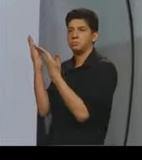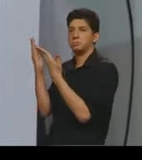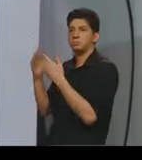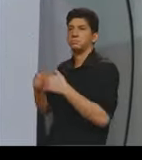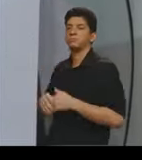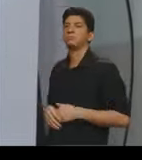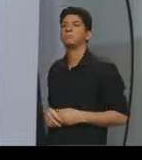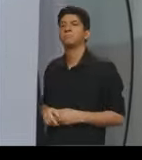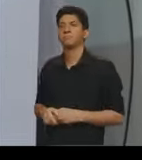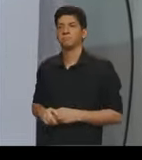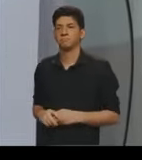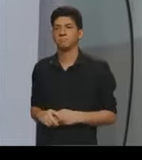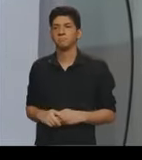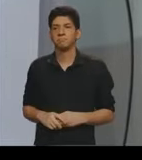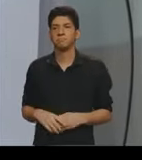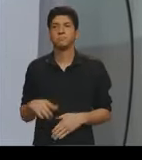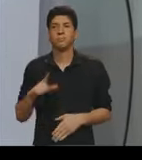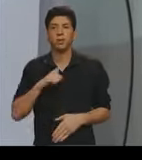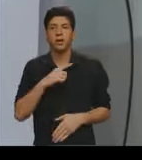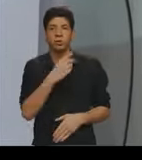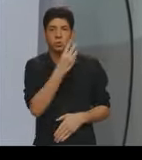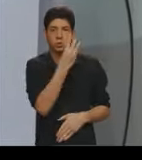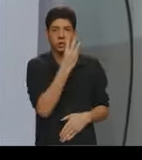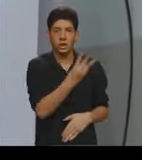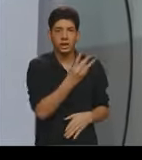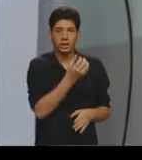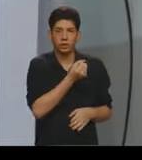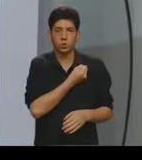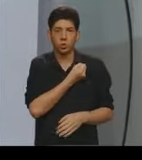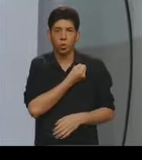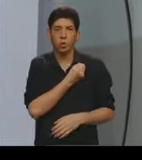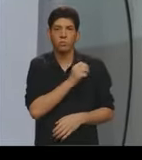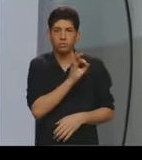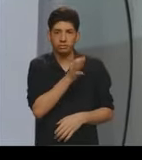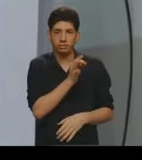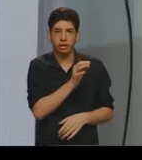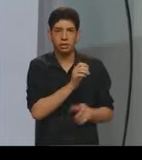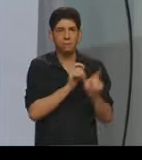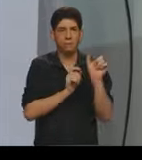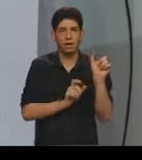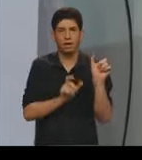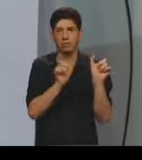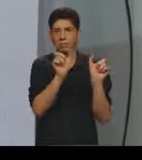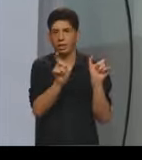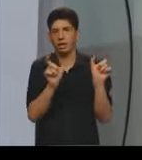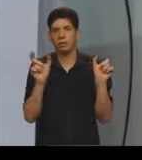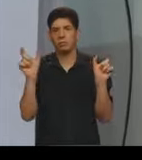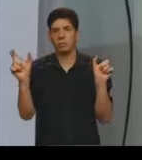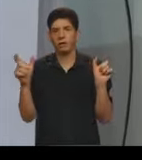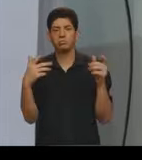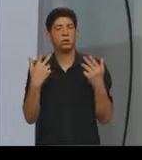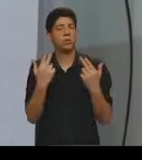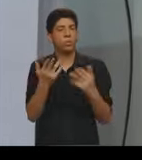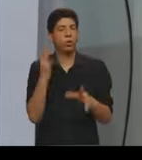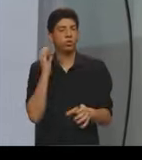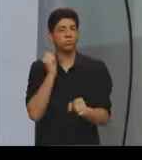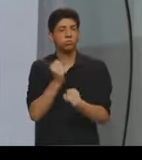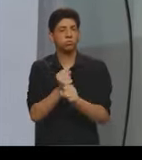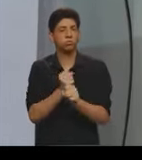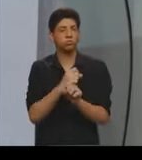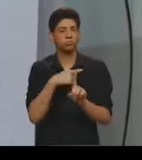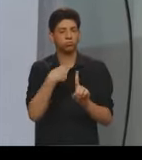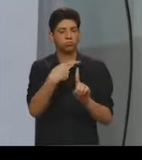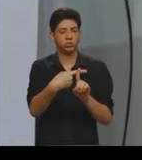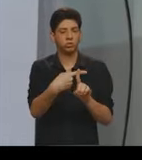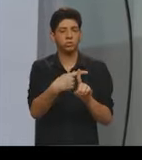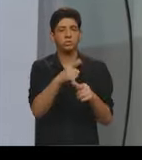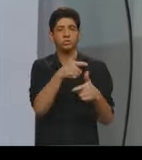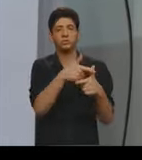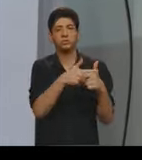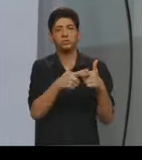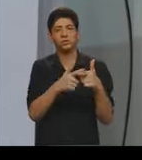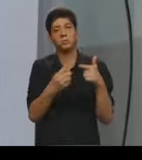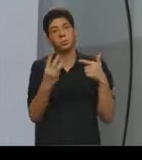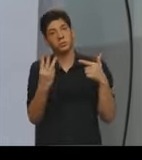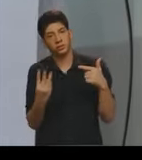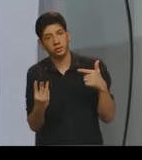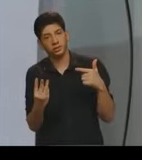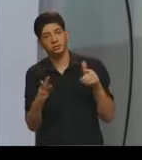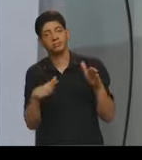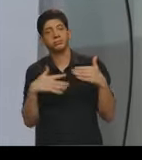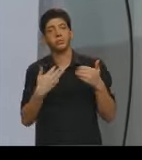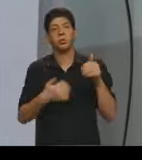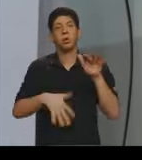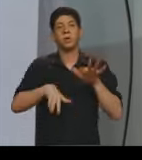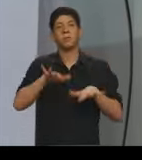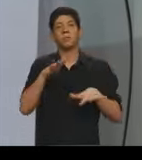Então, tenho 3 valores e o procedimento é o mesmo. Nós vamos somar os 3 valores e dividir por 3. Então, a